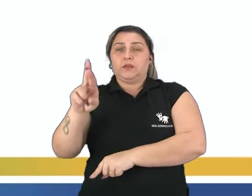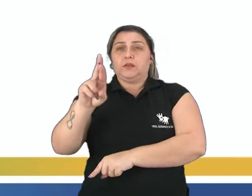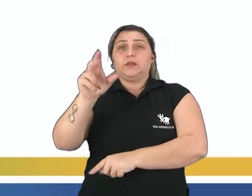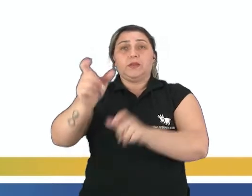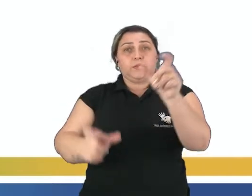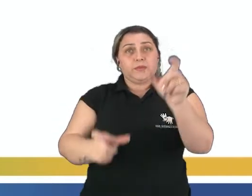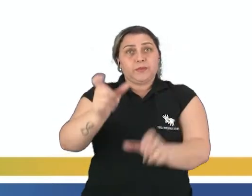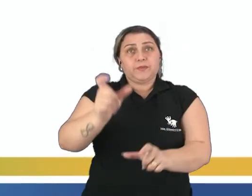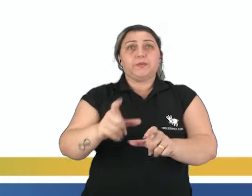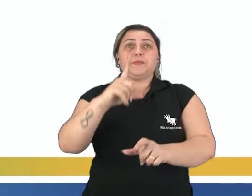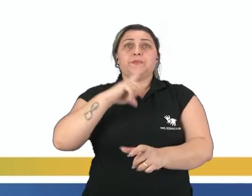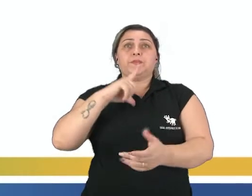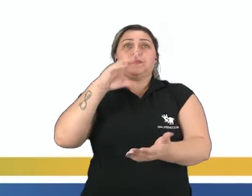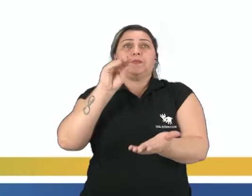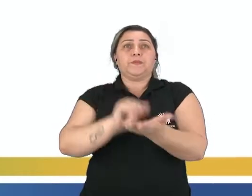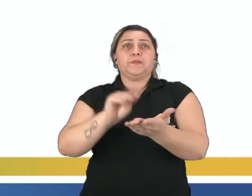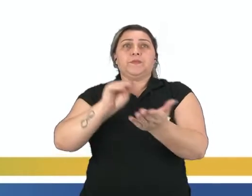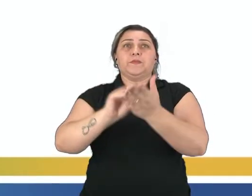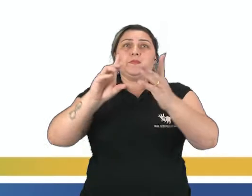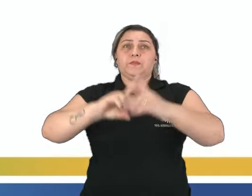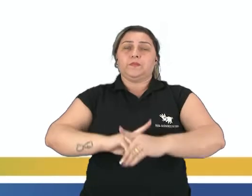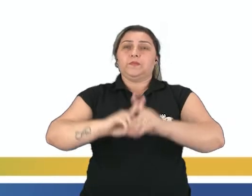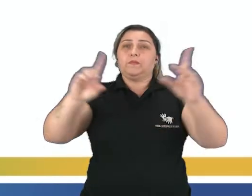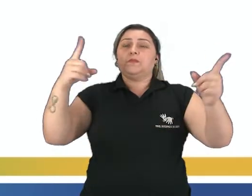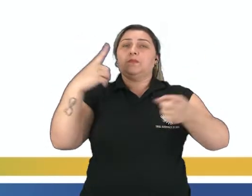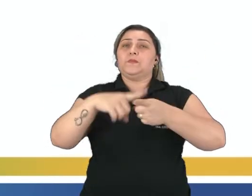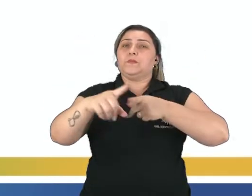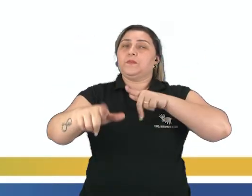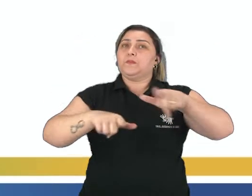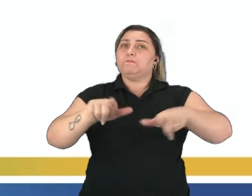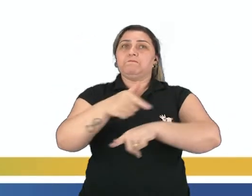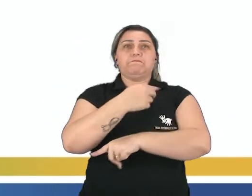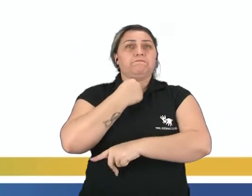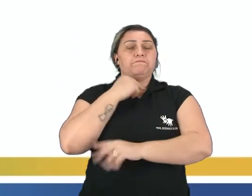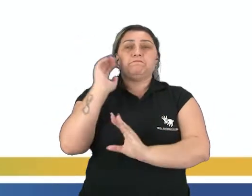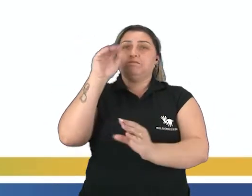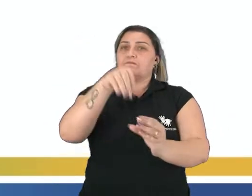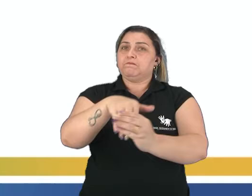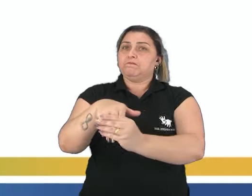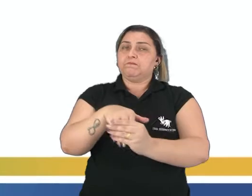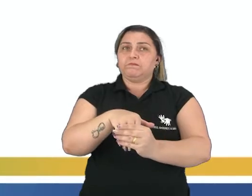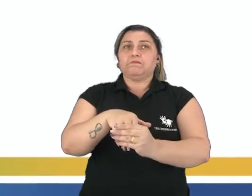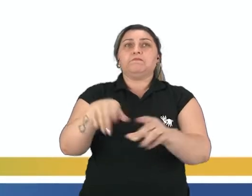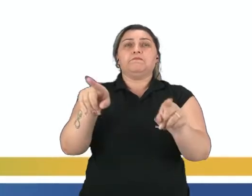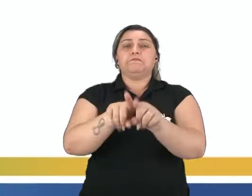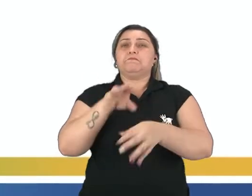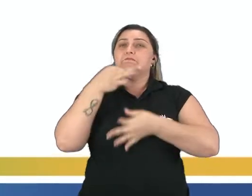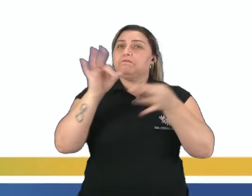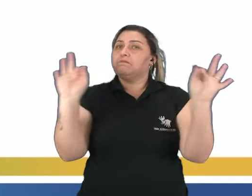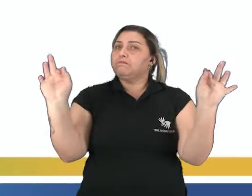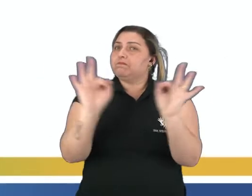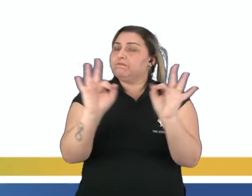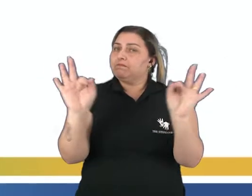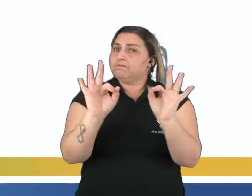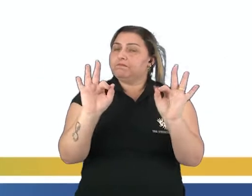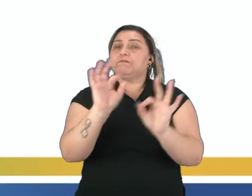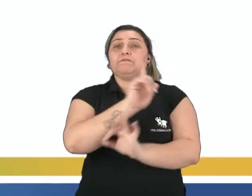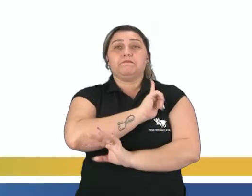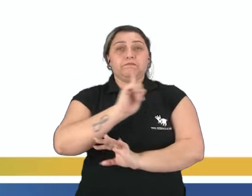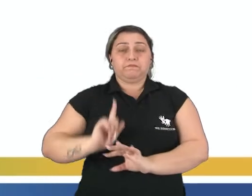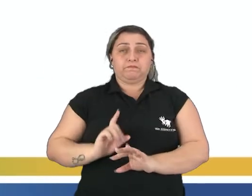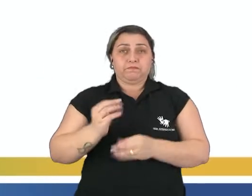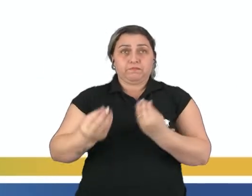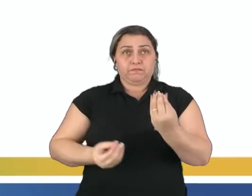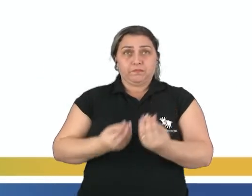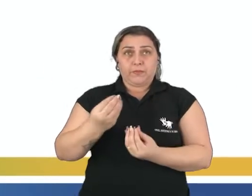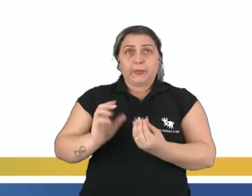súditos. Havia falta de democracia, pois os trabalhadores não podiam votar, nem mesmo dar opiniões na forma de governo.